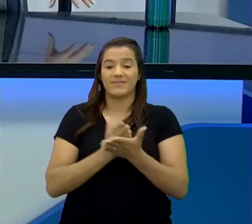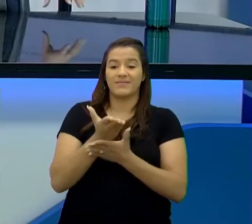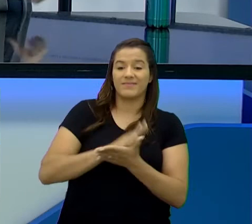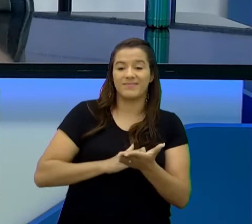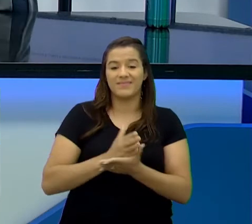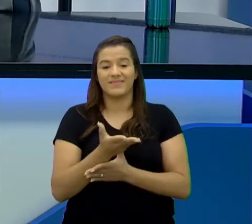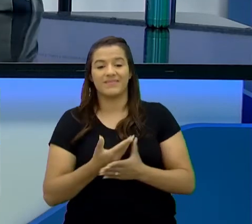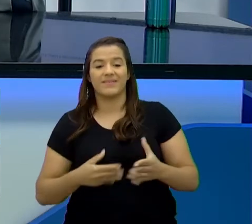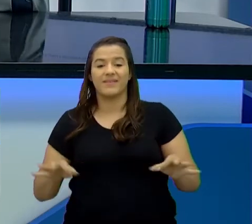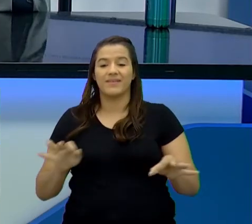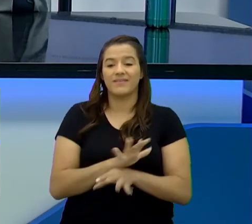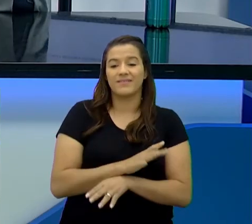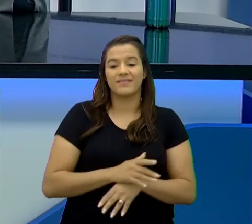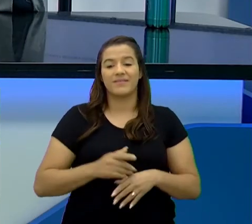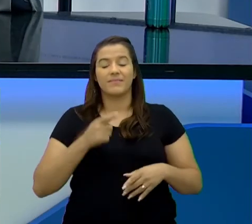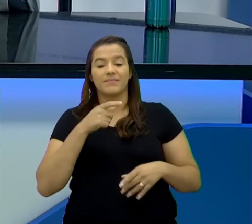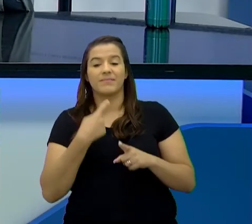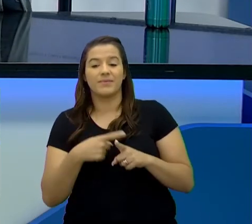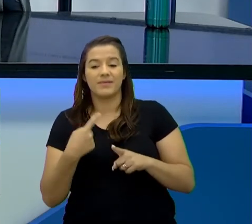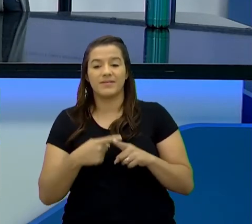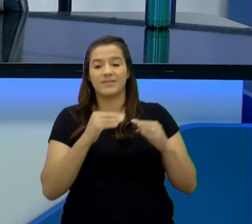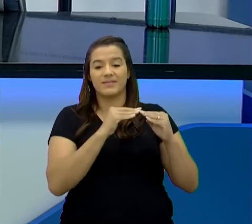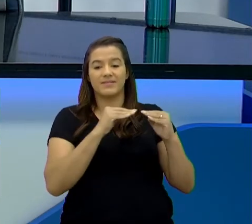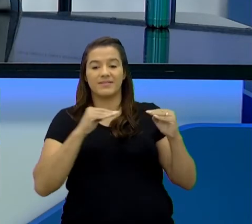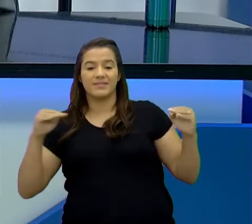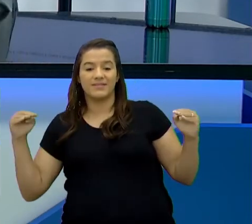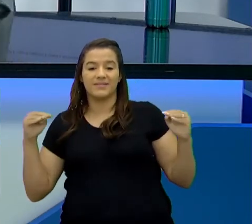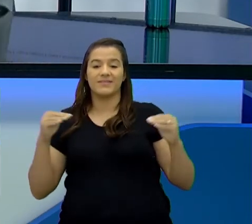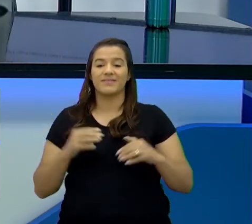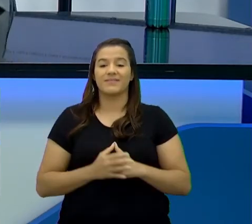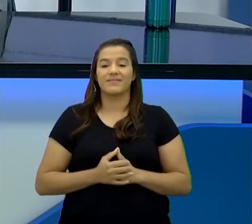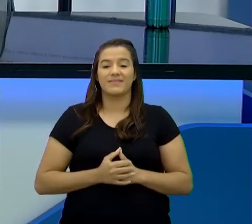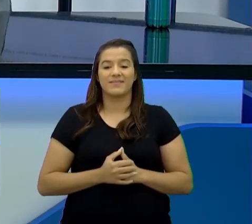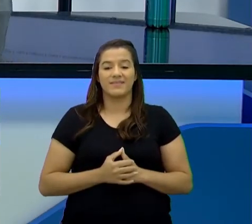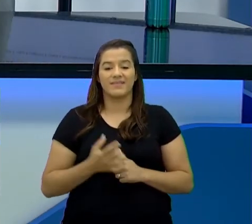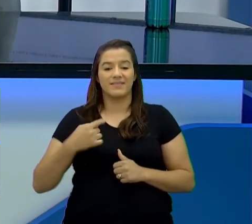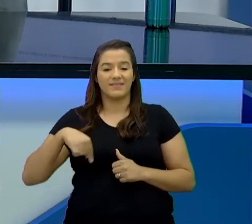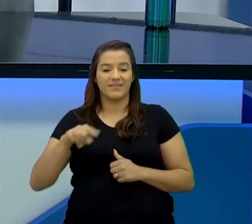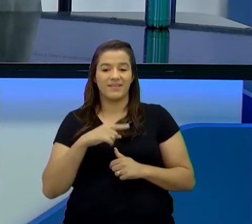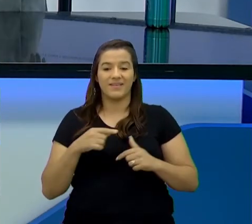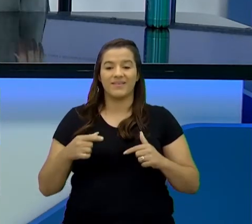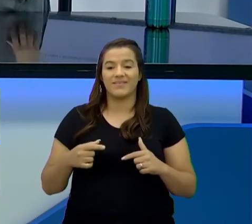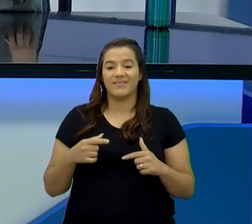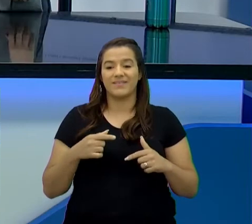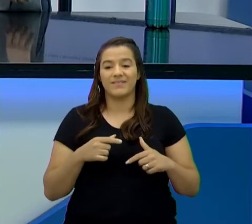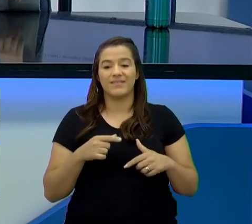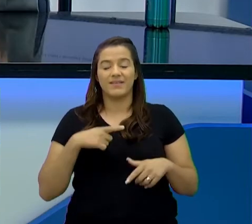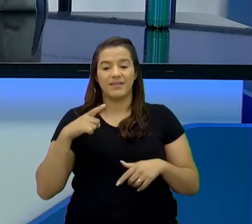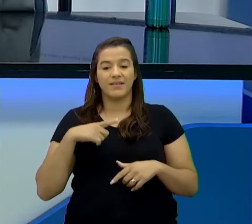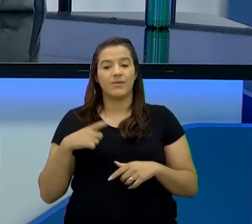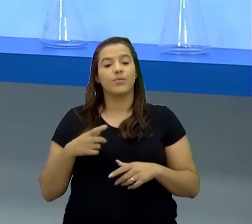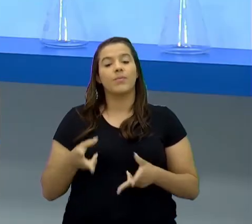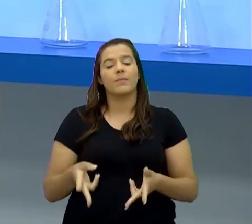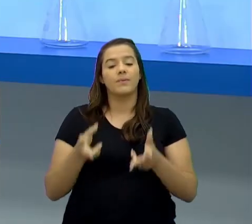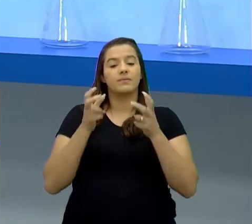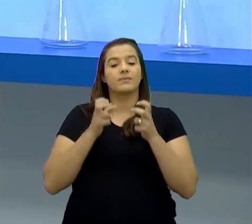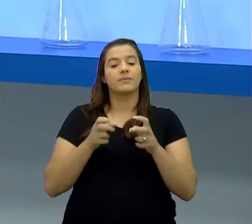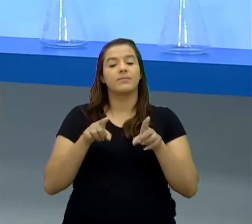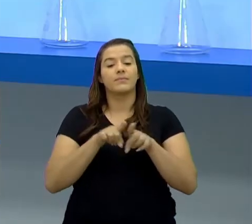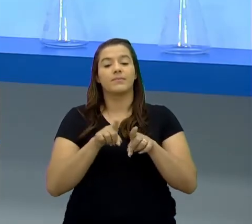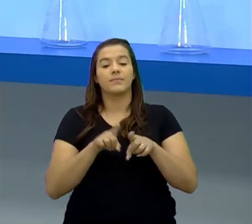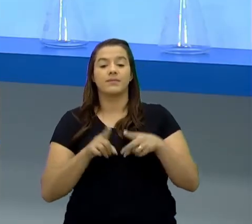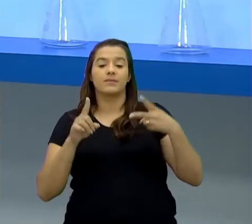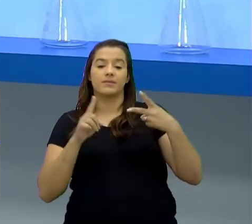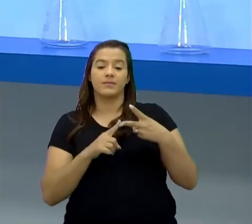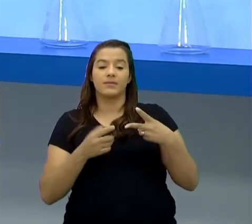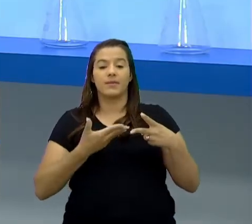acaba. Ai, porque talento. Por que será, né, Silene? Eu não sou nada agitada, né? Percebe, eu já gosto mais, assim, no contexto do segundo,